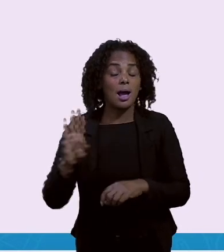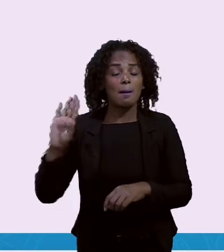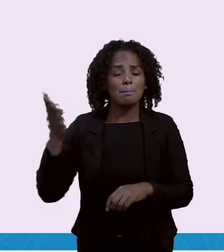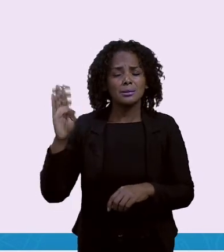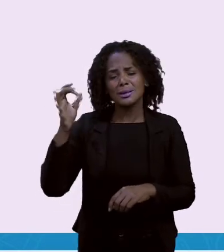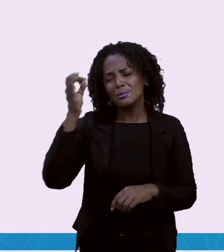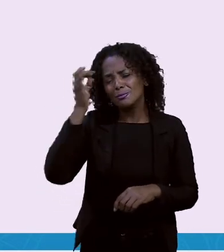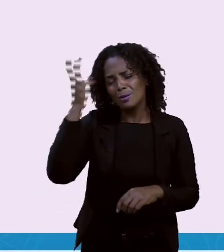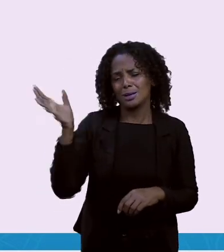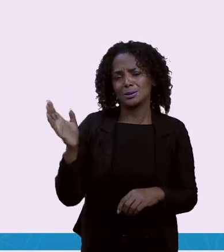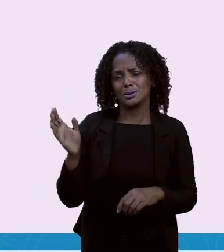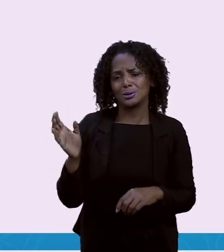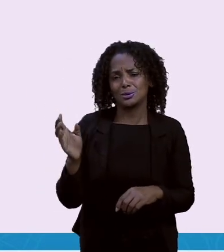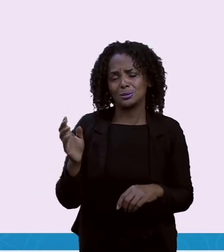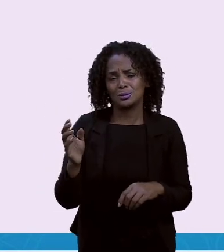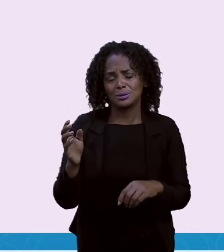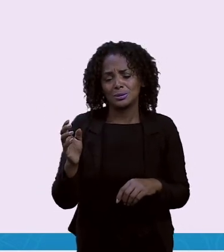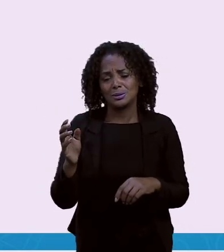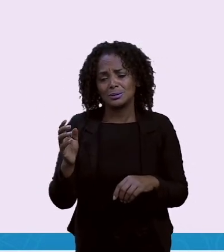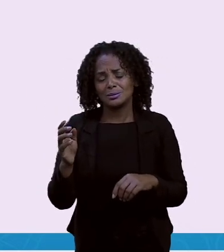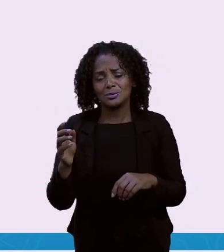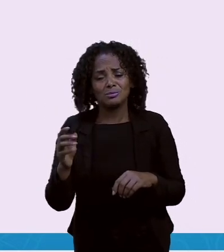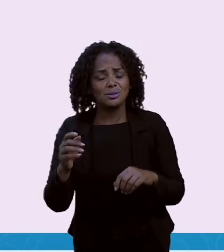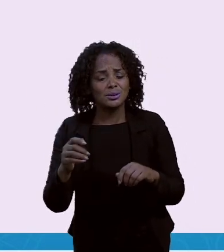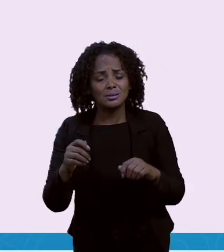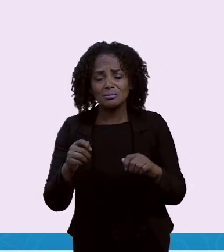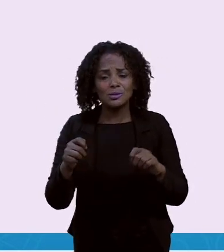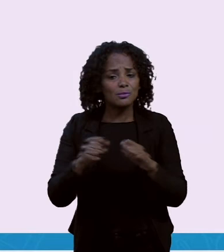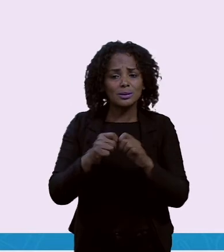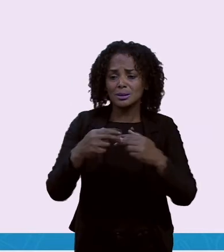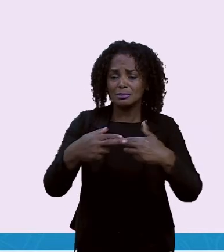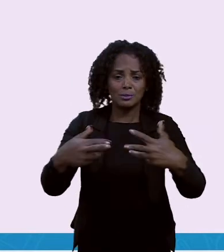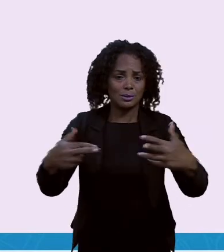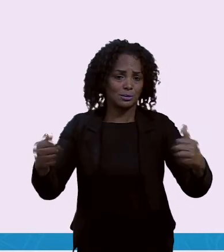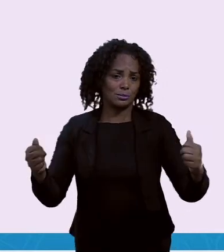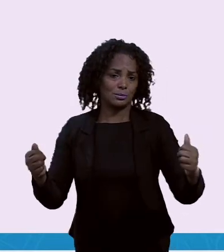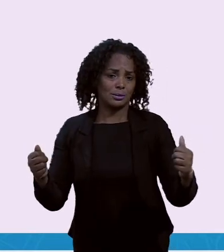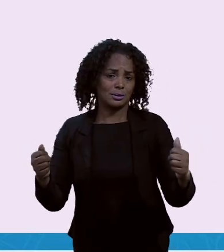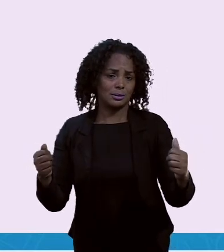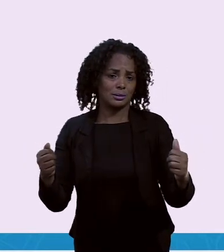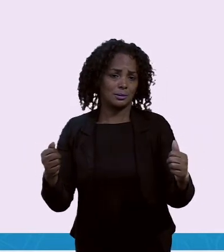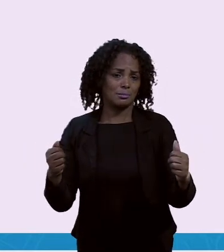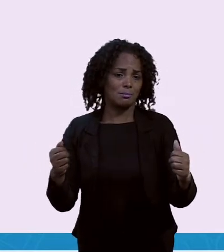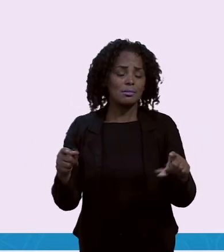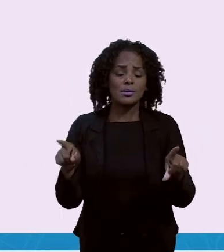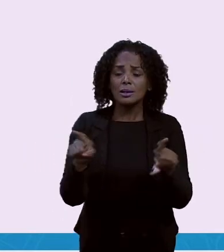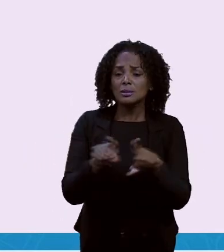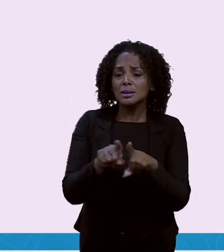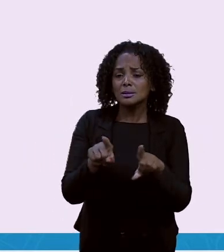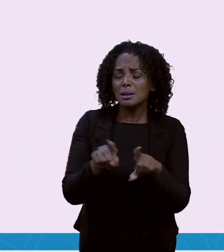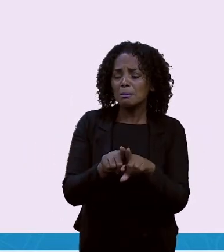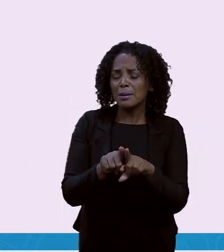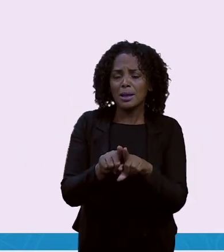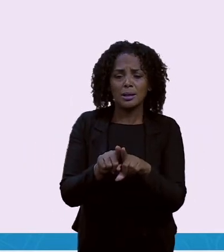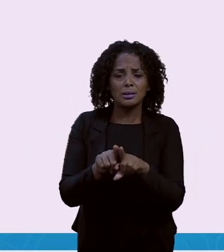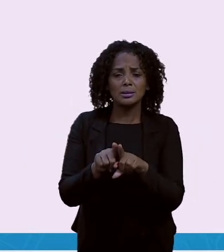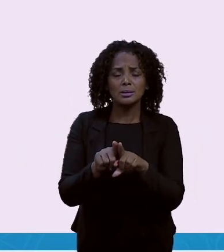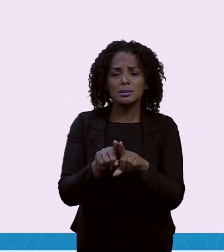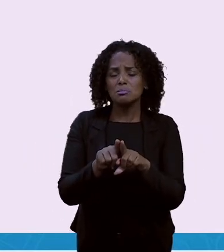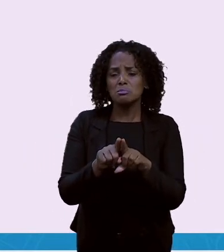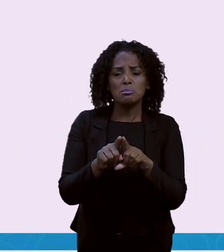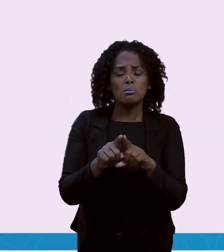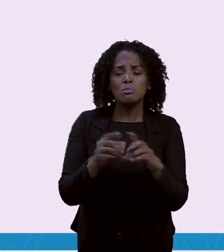Tem aí também grandes artesãos que entalham figuras e imagens na madeira, ficando aí